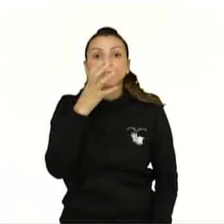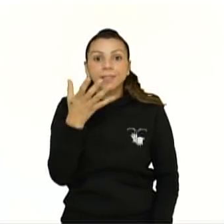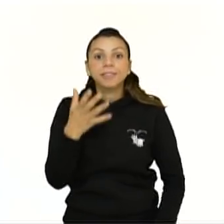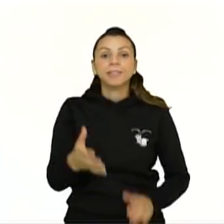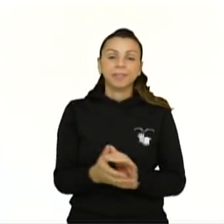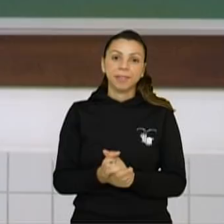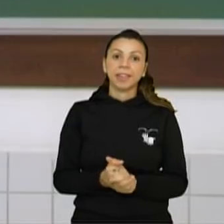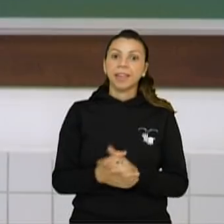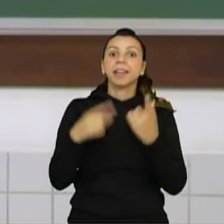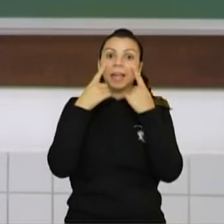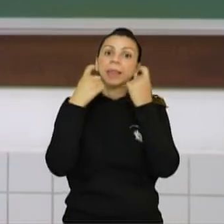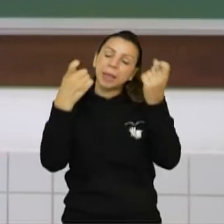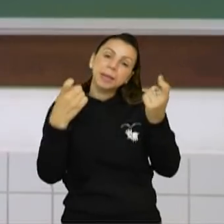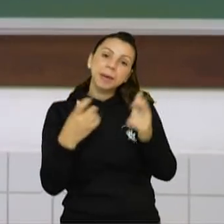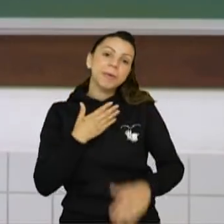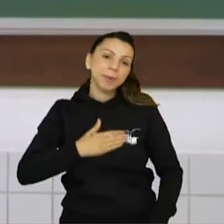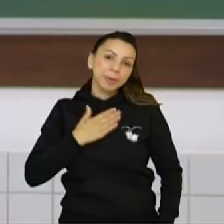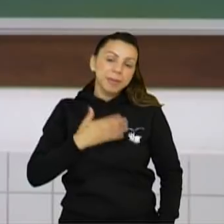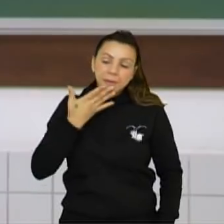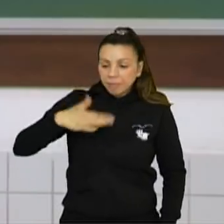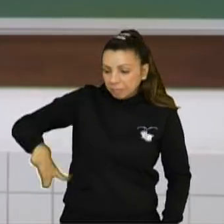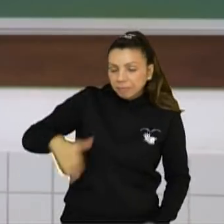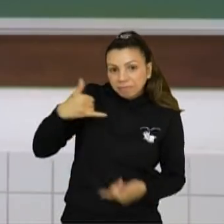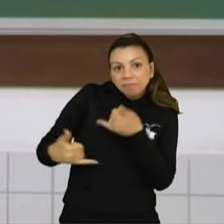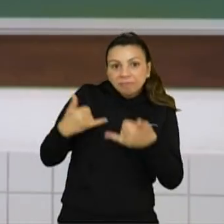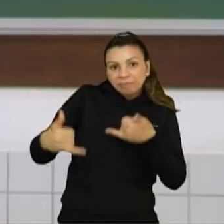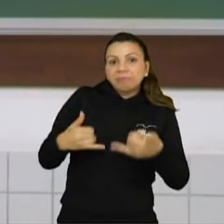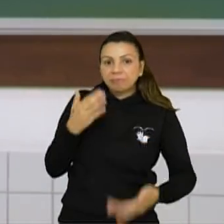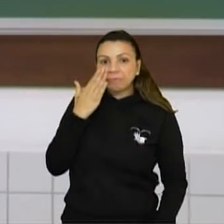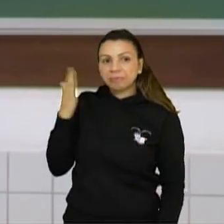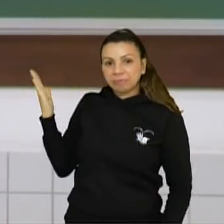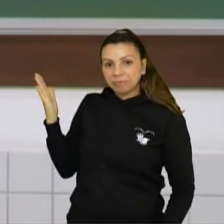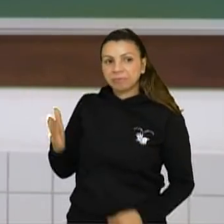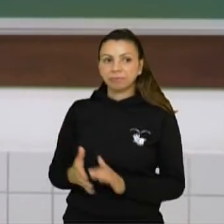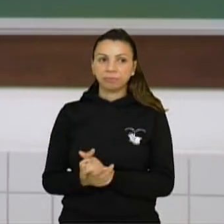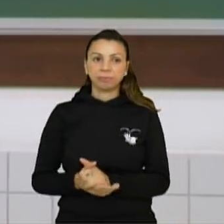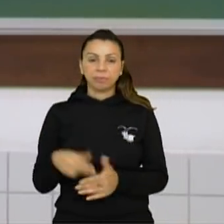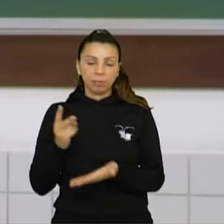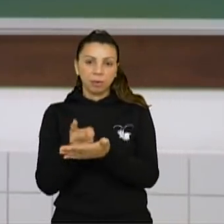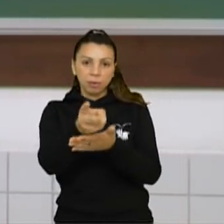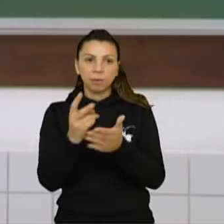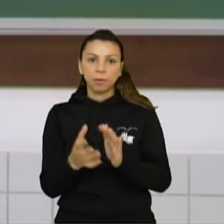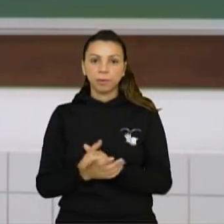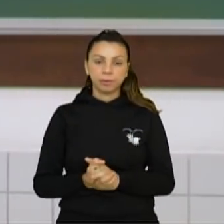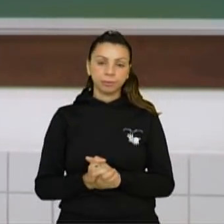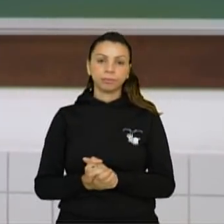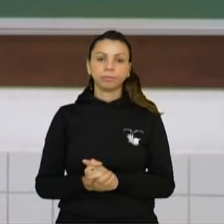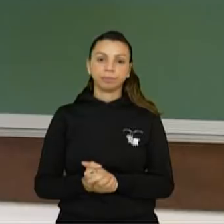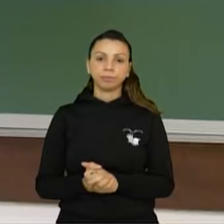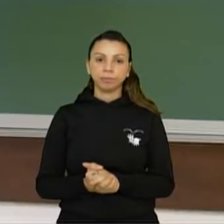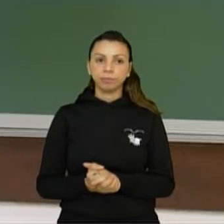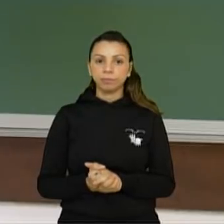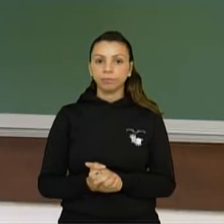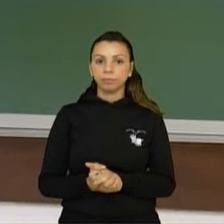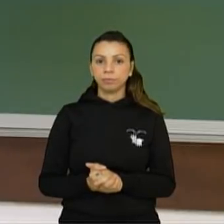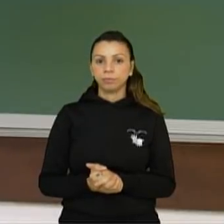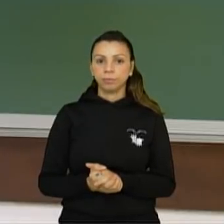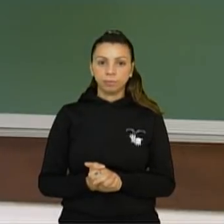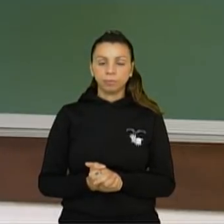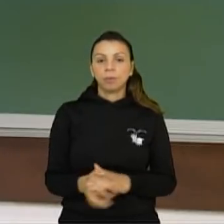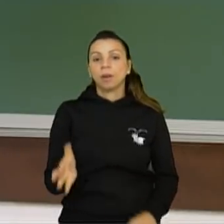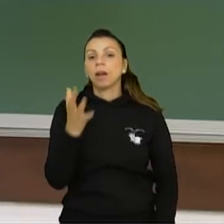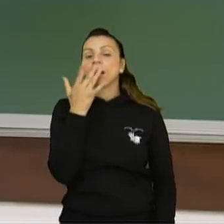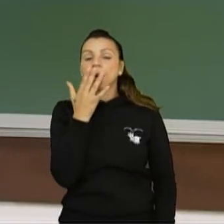interessante, eu gostava muito de fazer isso quando criança, sabe? Era muito divertido isso. Bem, continuando aqui, nós temos então as